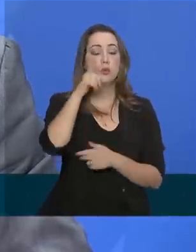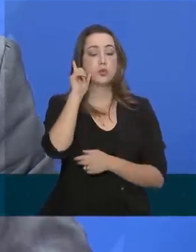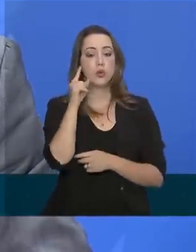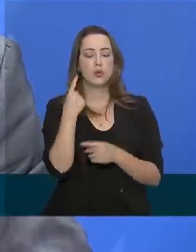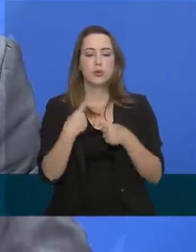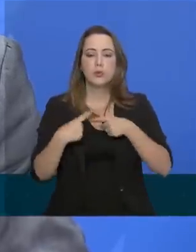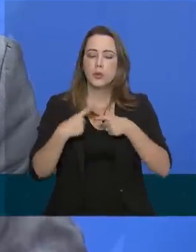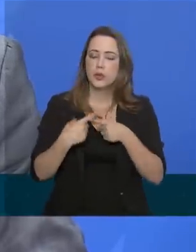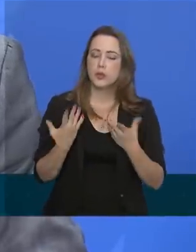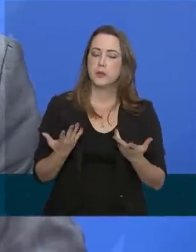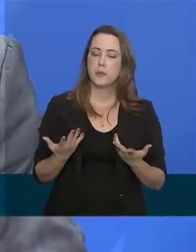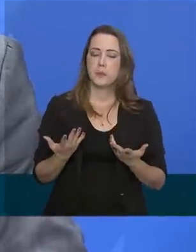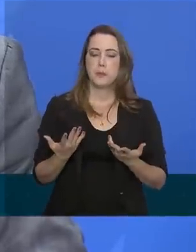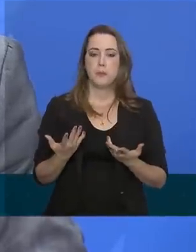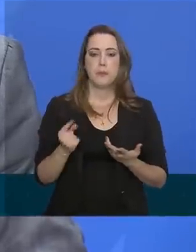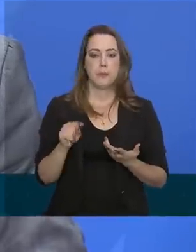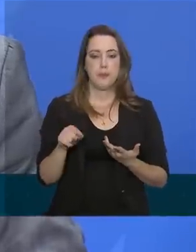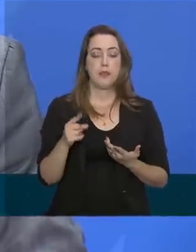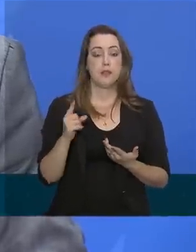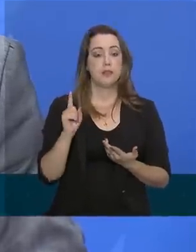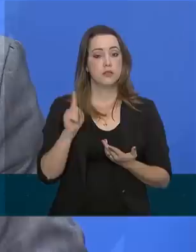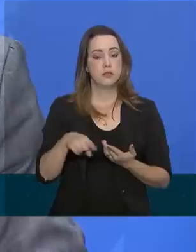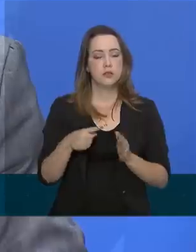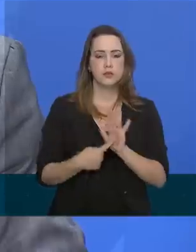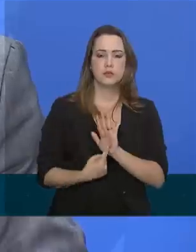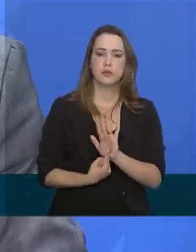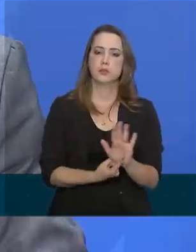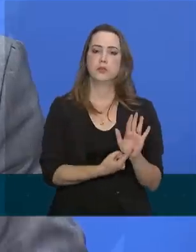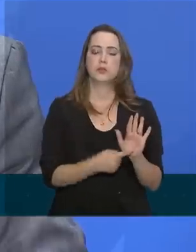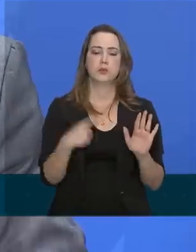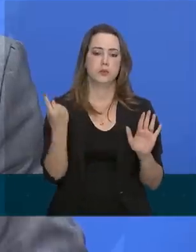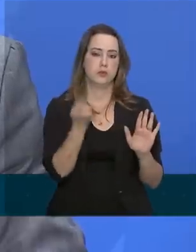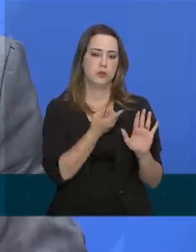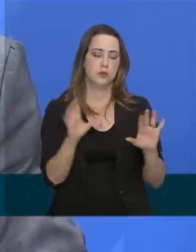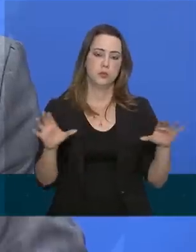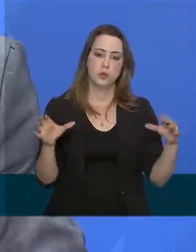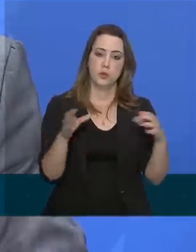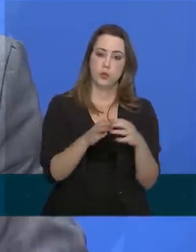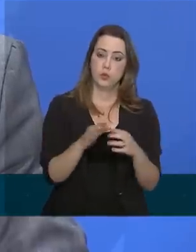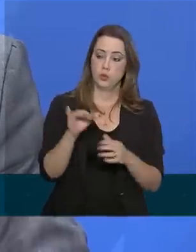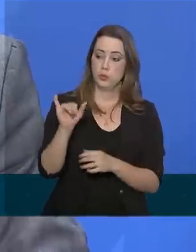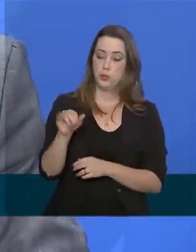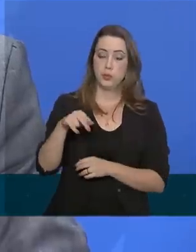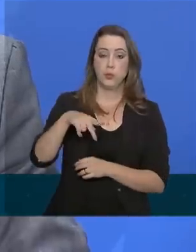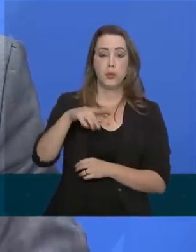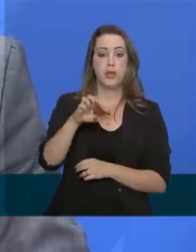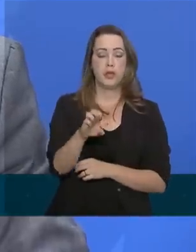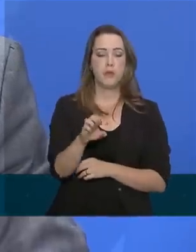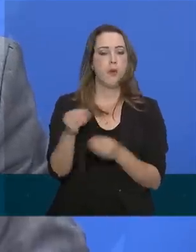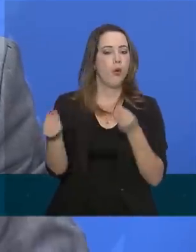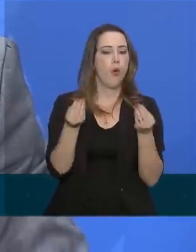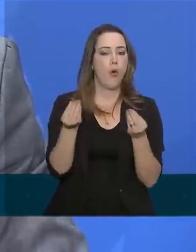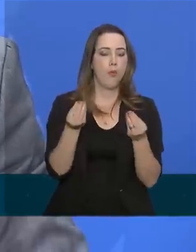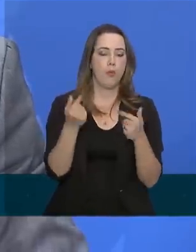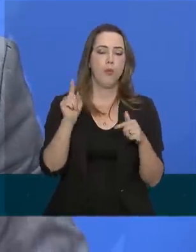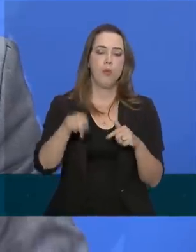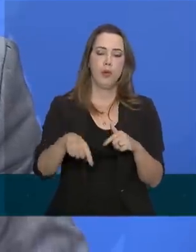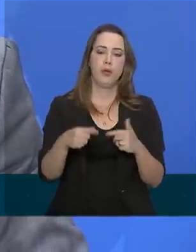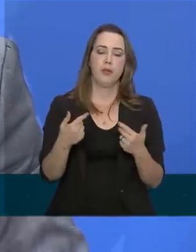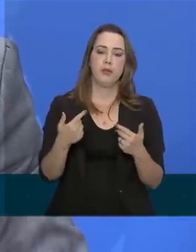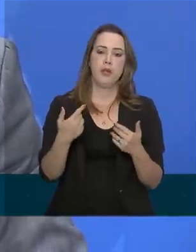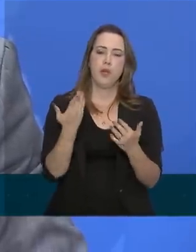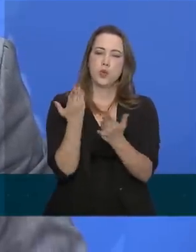porque é foi demonstrado a nós pela equipe do inpe que ela estava como é que funciona a